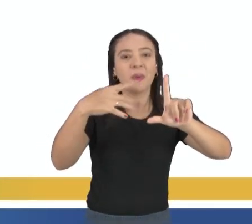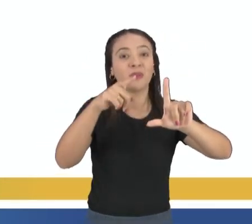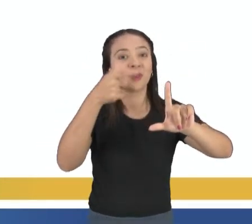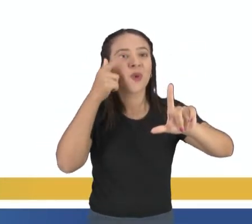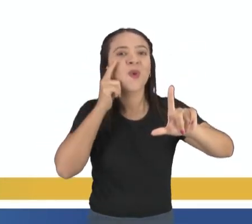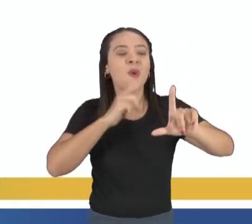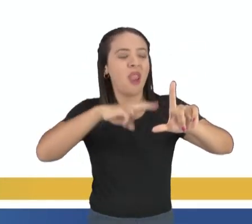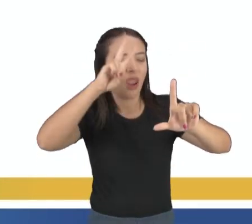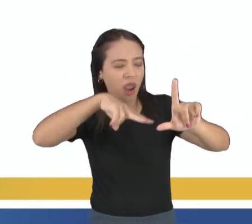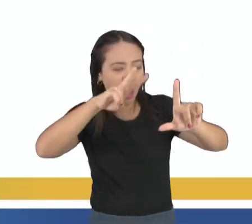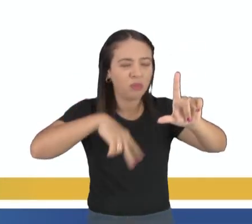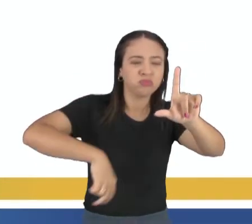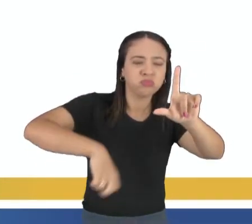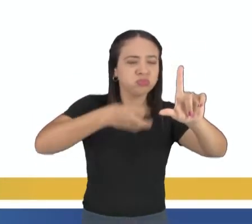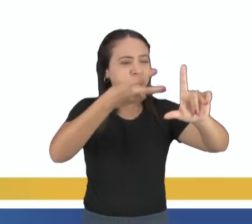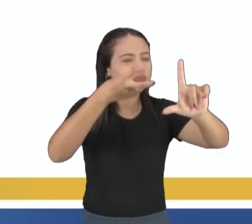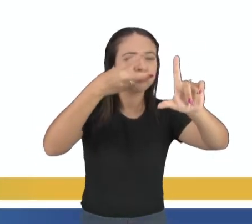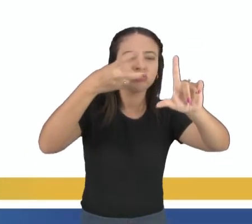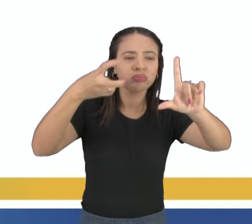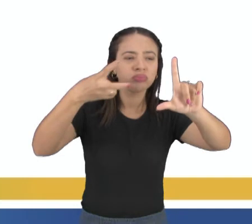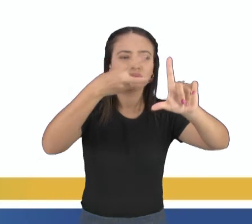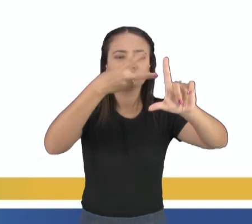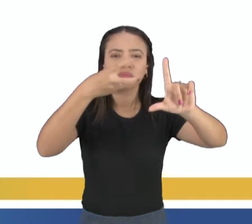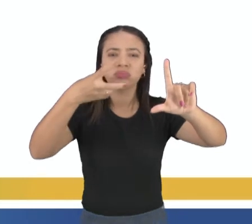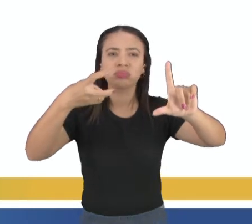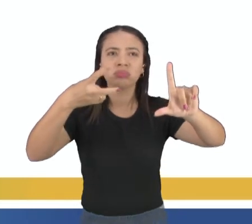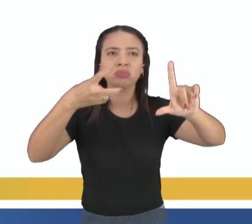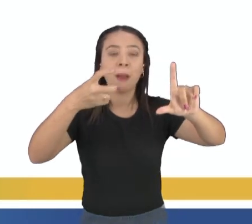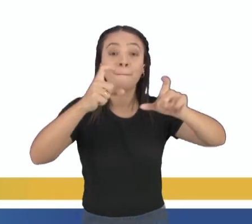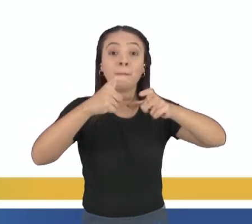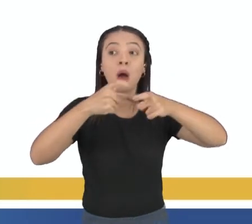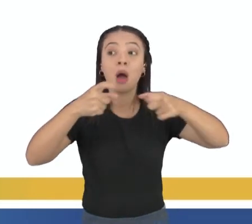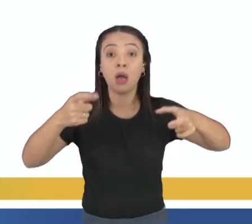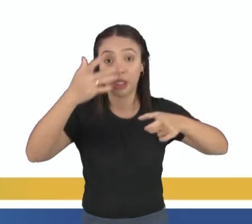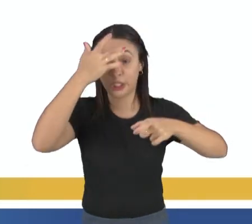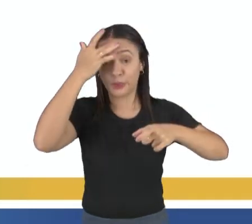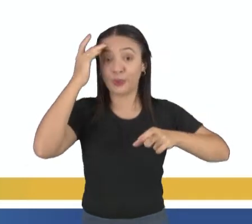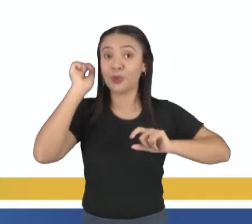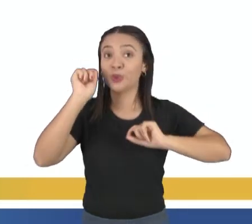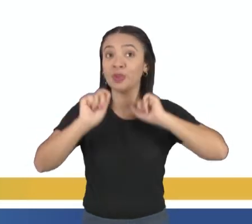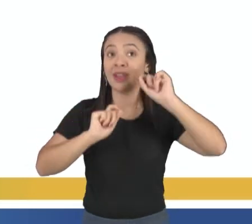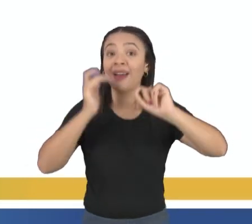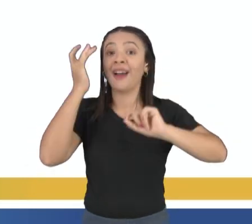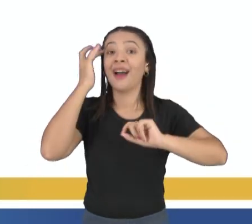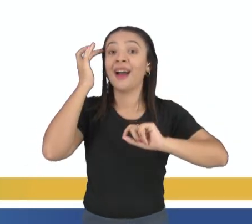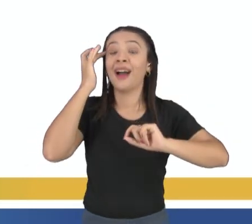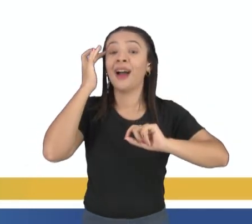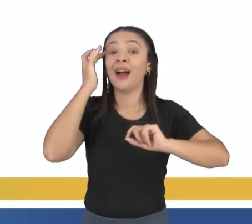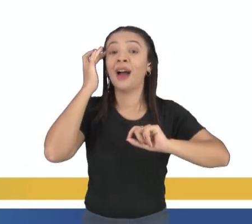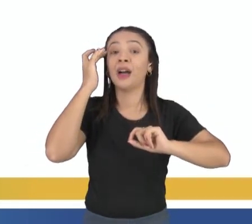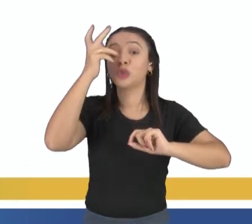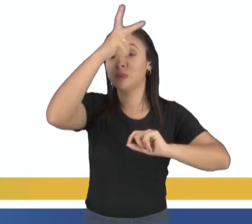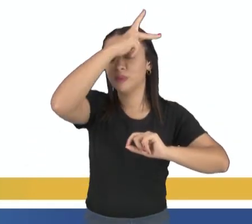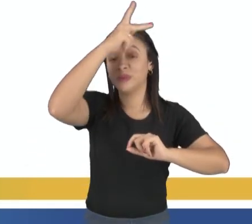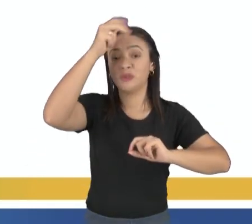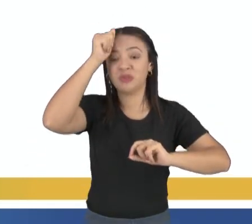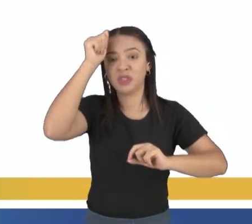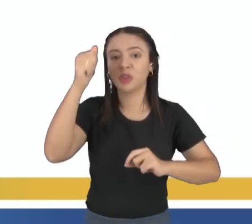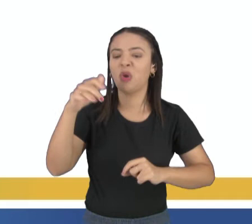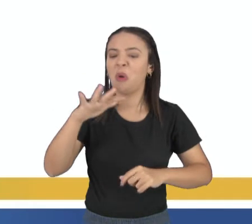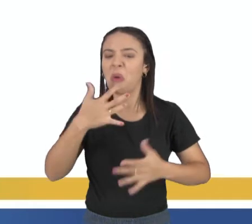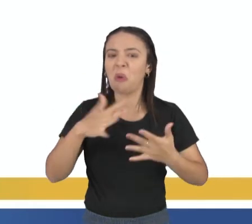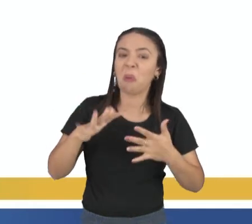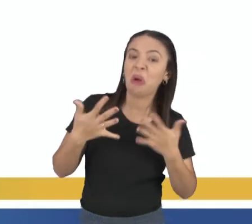você ler e já observar de cara que a maior parte dos eleitores acham aí a gestão do prefeito mais ou